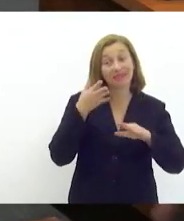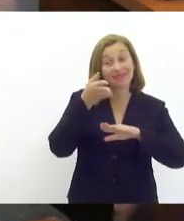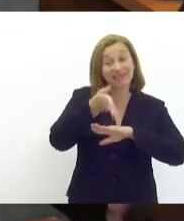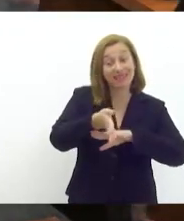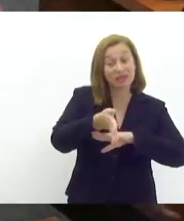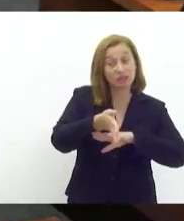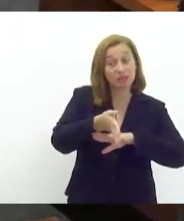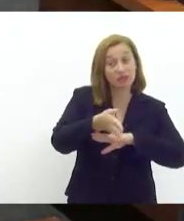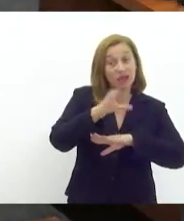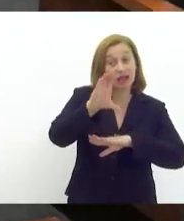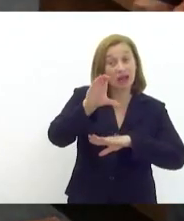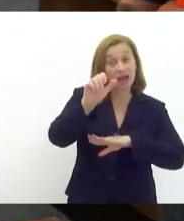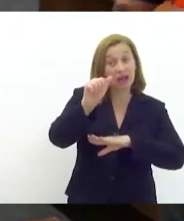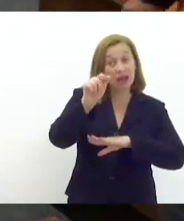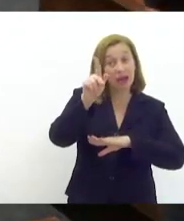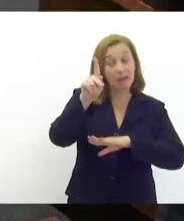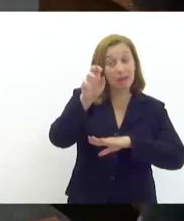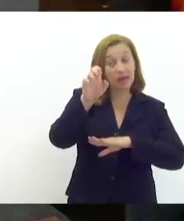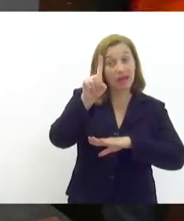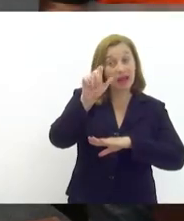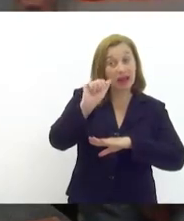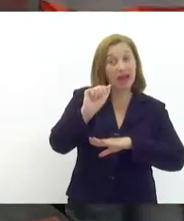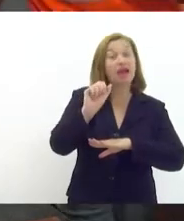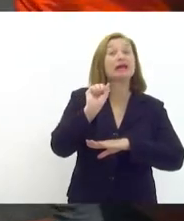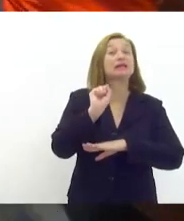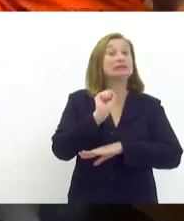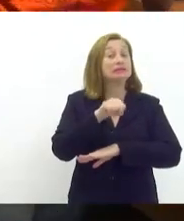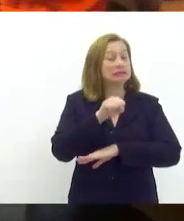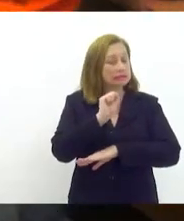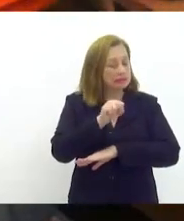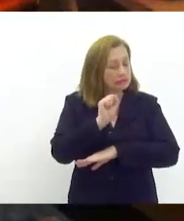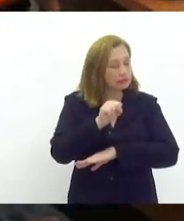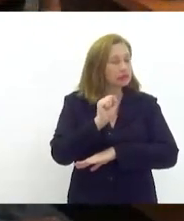Capela Aí sim né especificamente